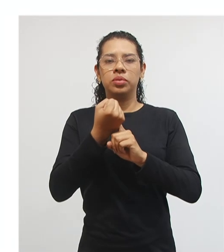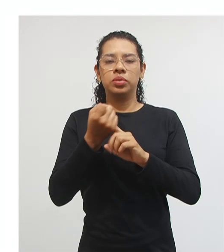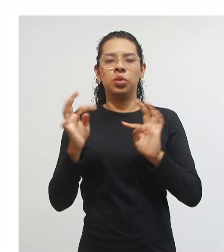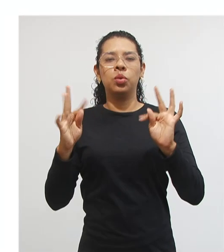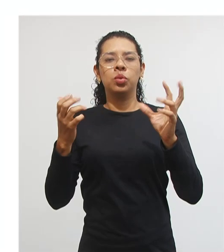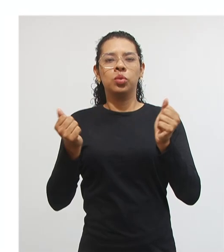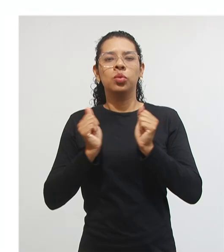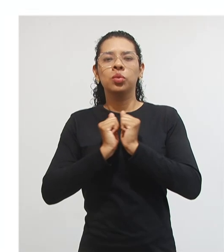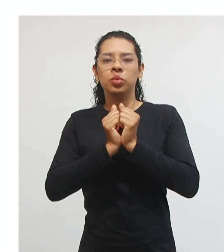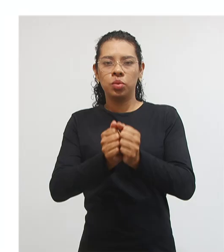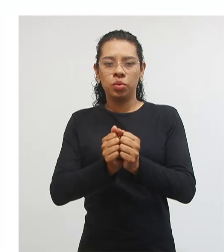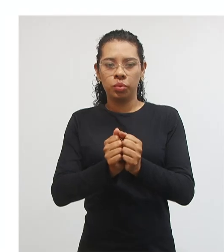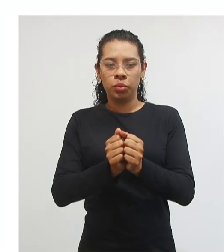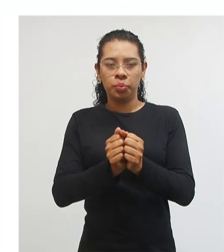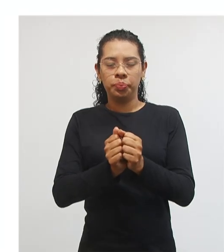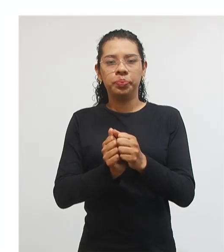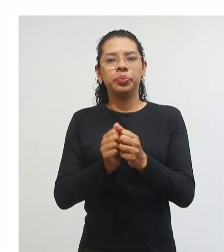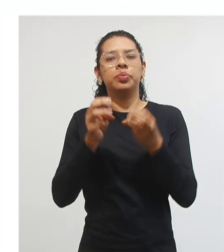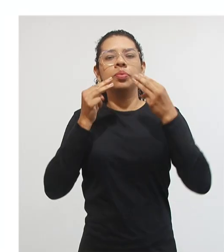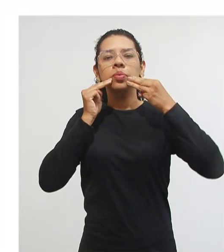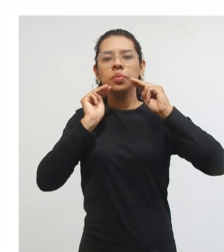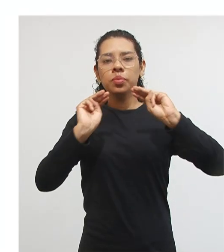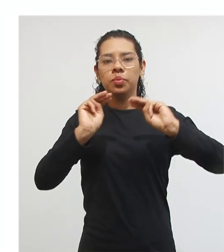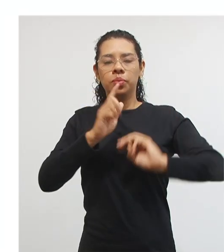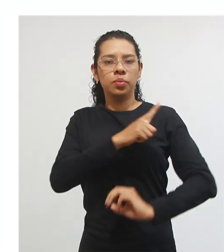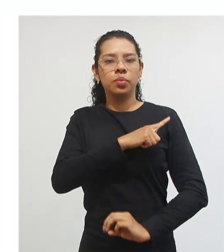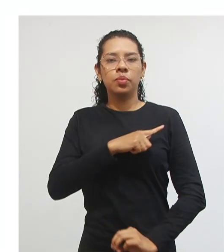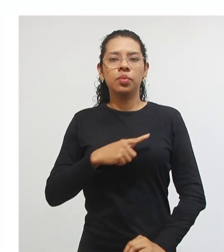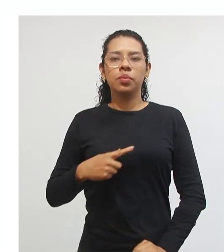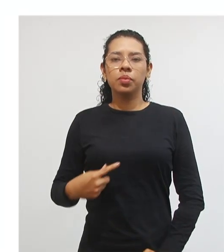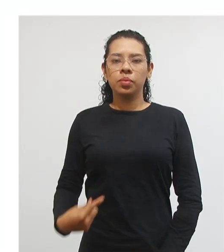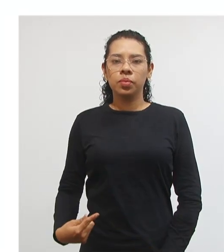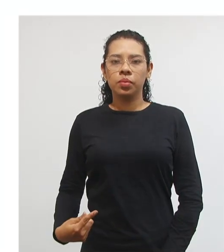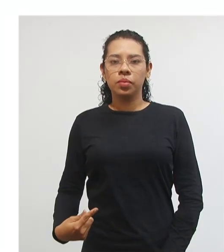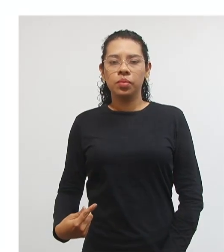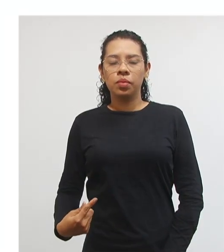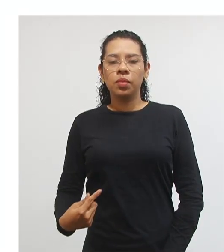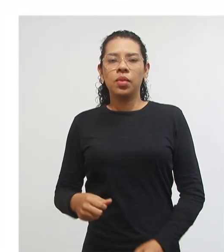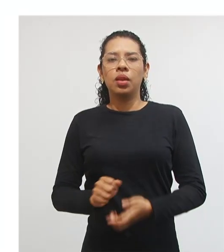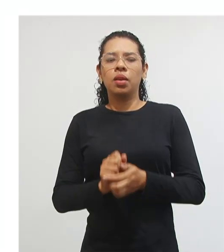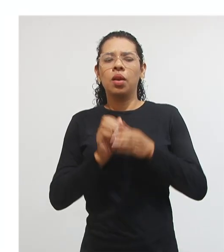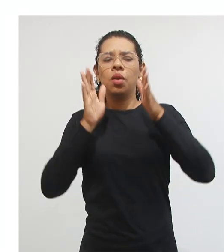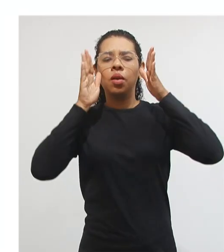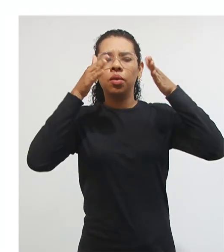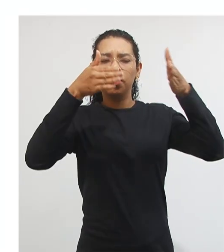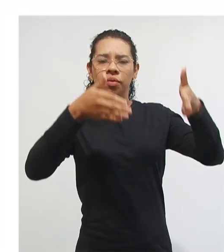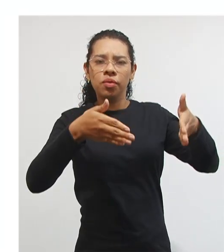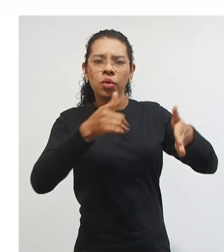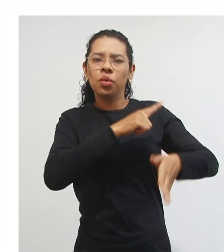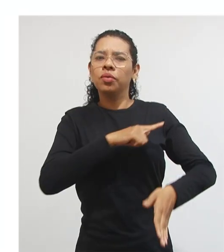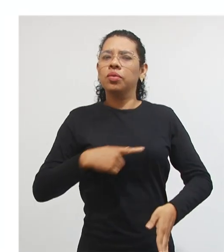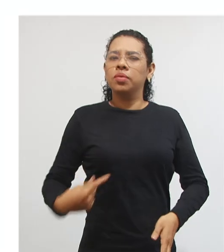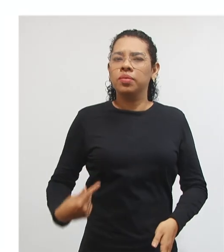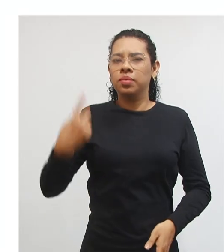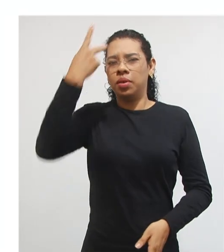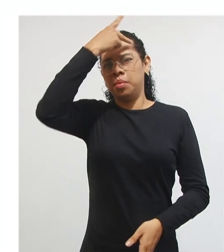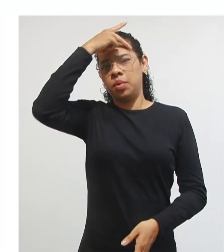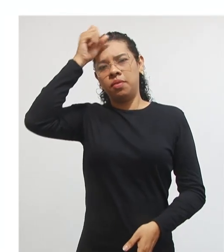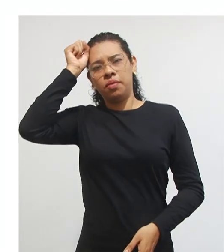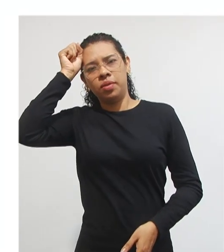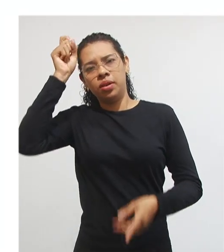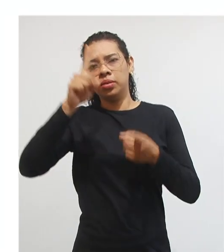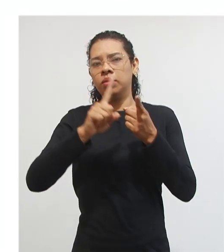Então, o marketing governamental é aquele que o prefeito, o governador, o presidente, ele